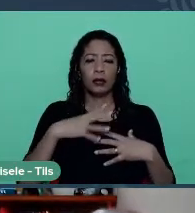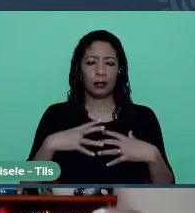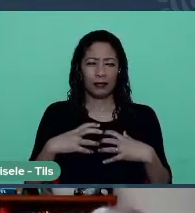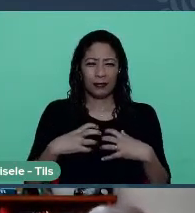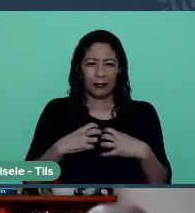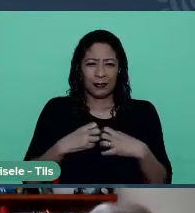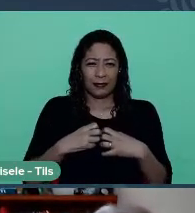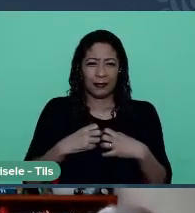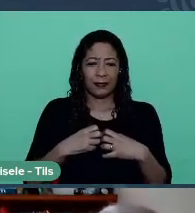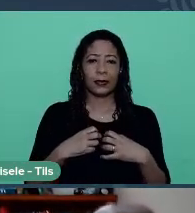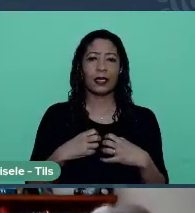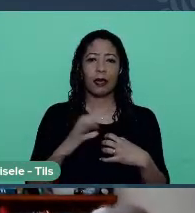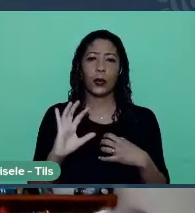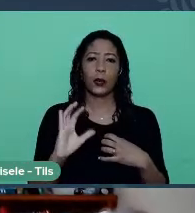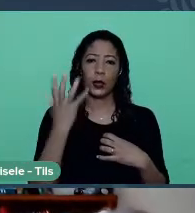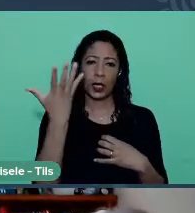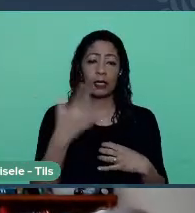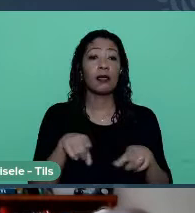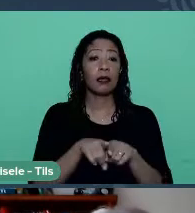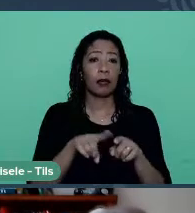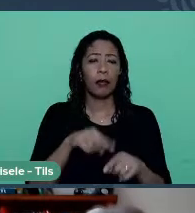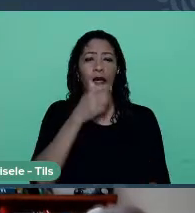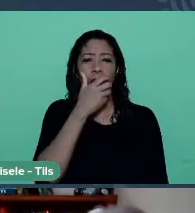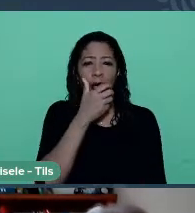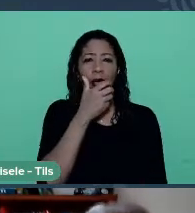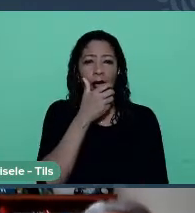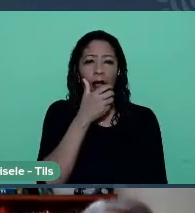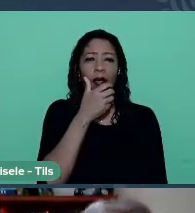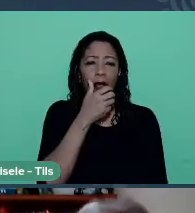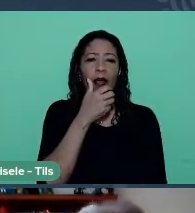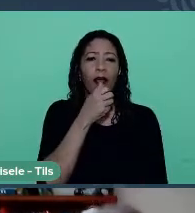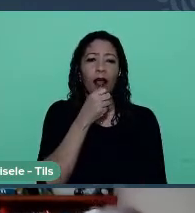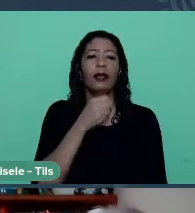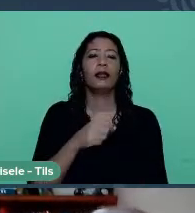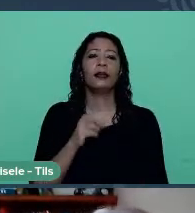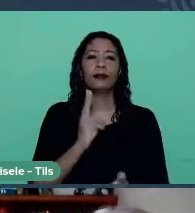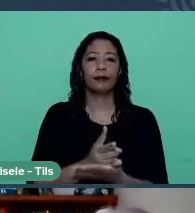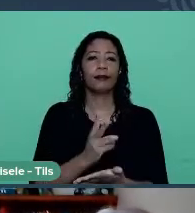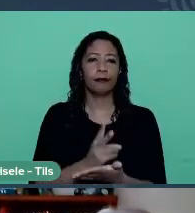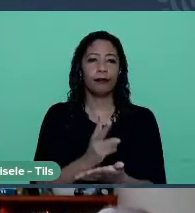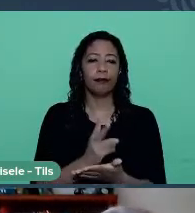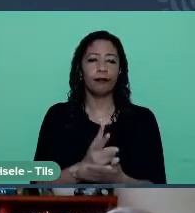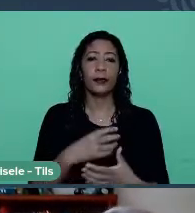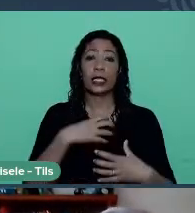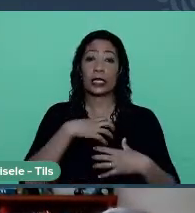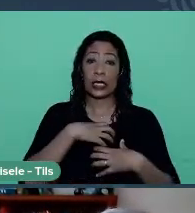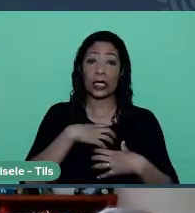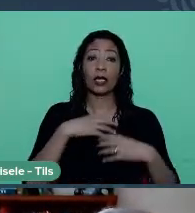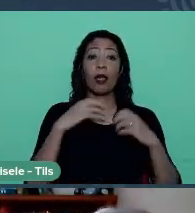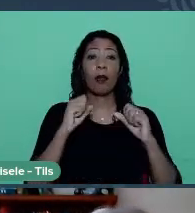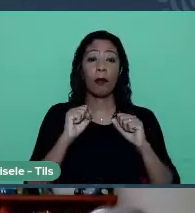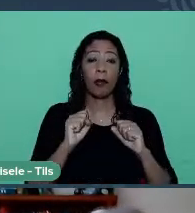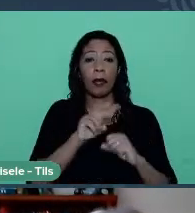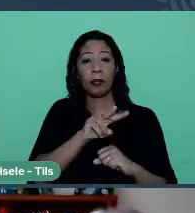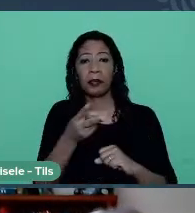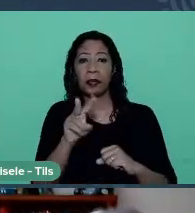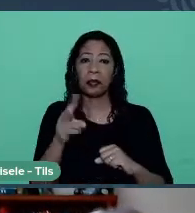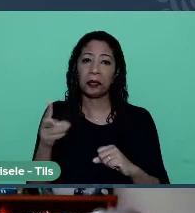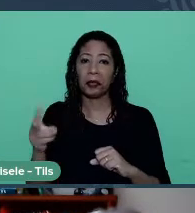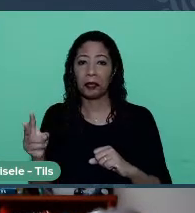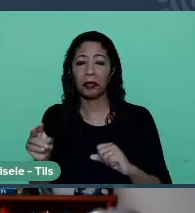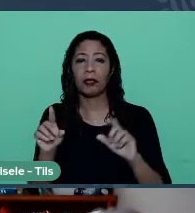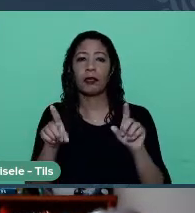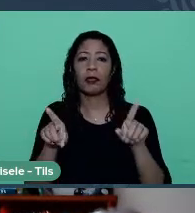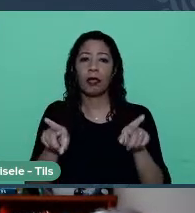geralmente retroesternal, e a tosse, que esses sintomas podem variar com o tempo e variam também com a